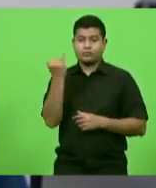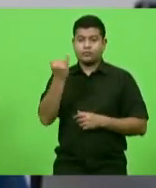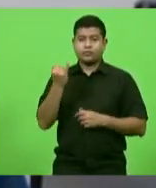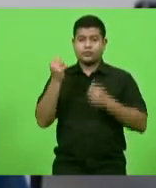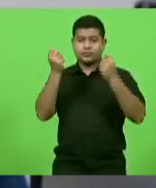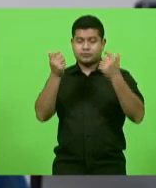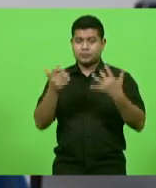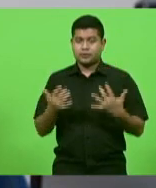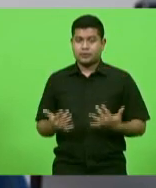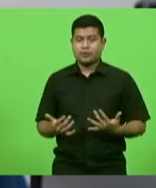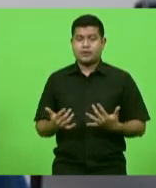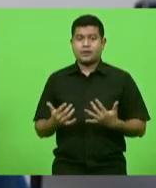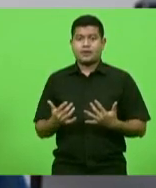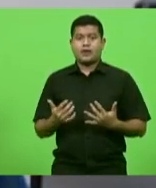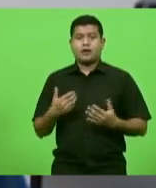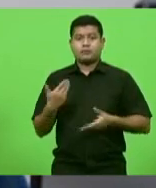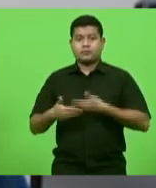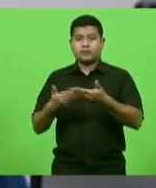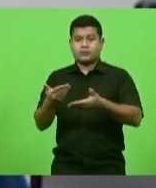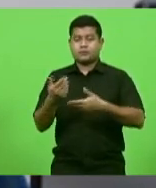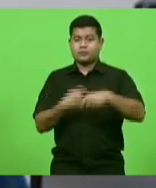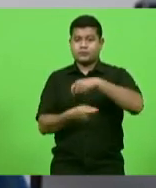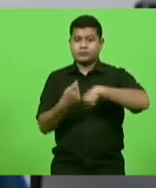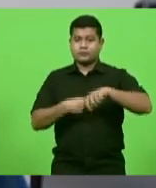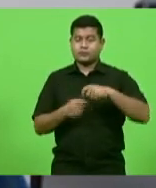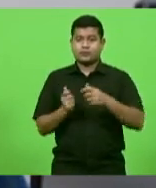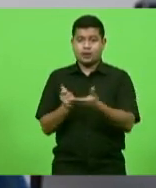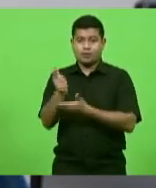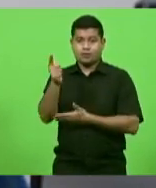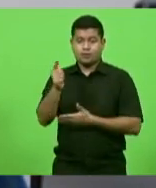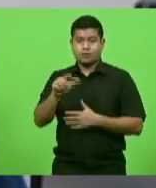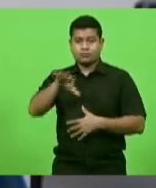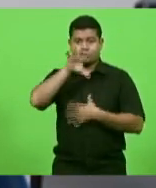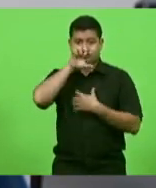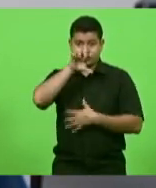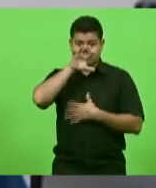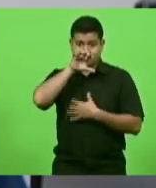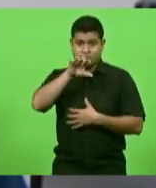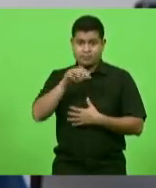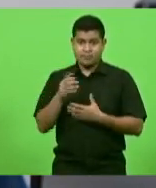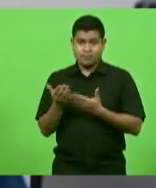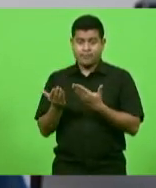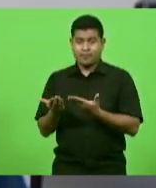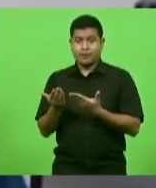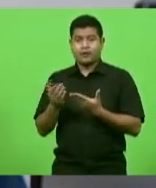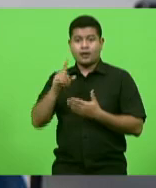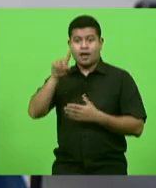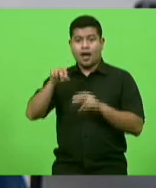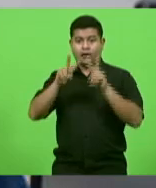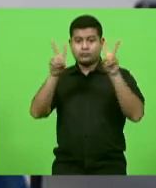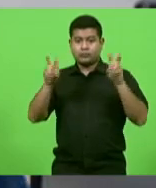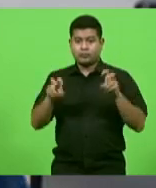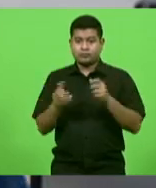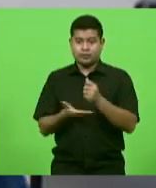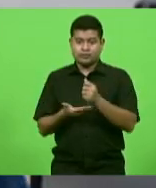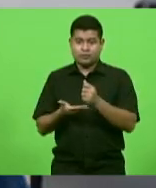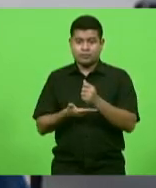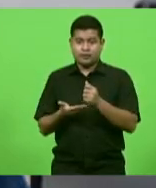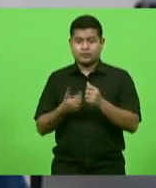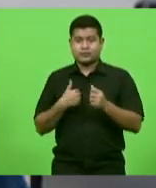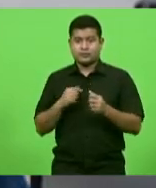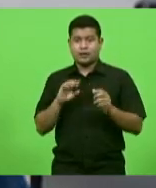narrativa assim como procedimento administrativo que resultou na aquisição dos respiradores cerne da acusação o